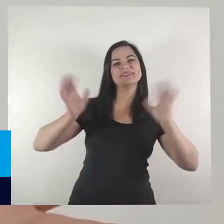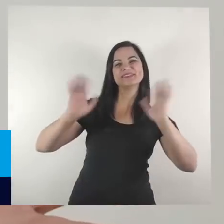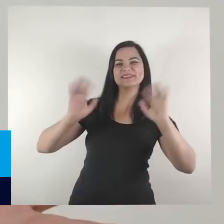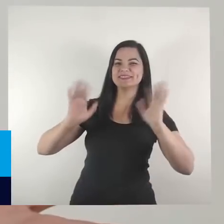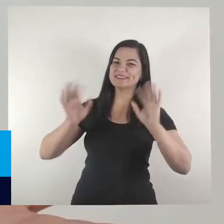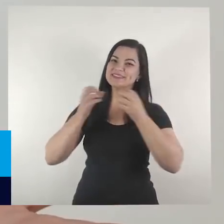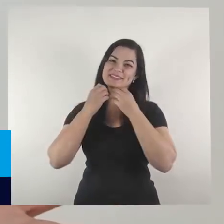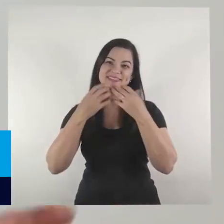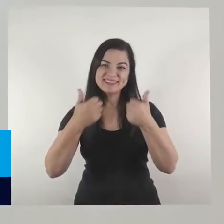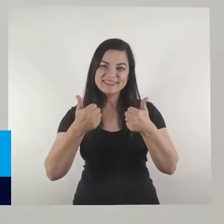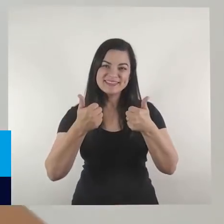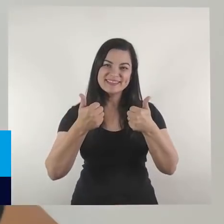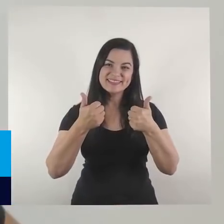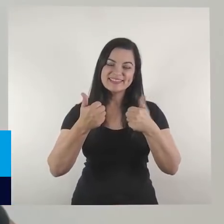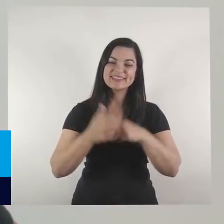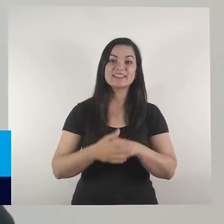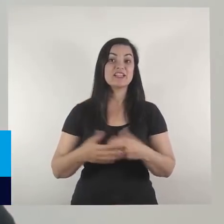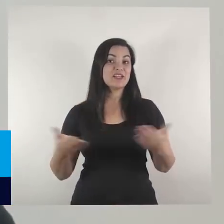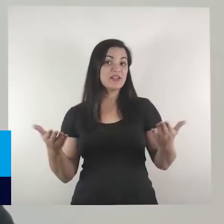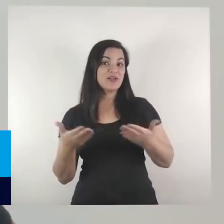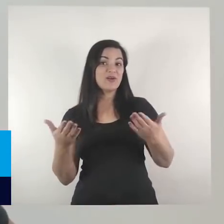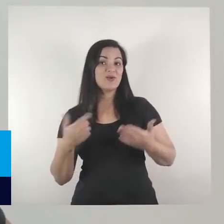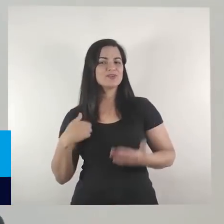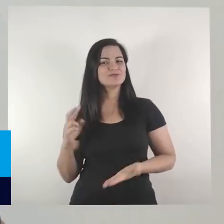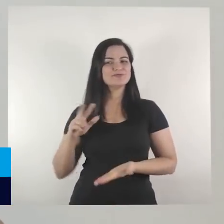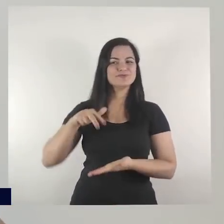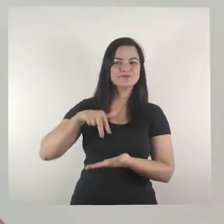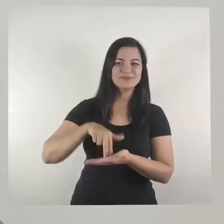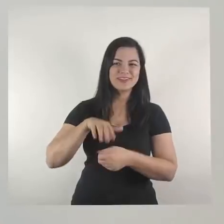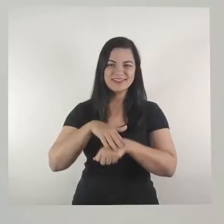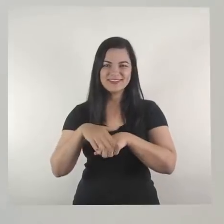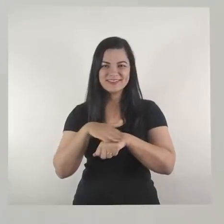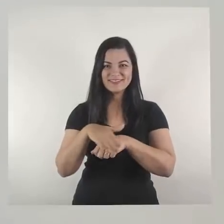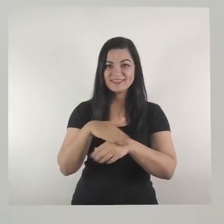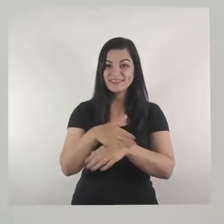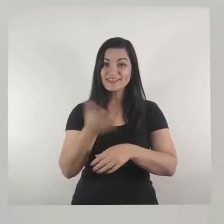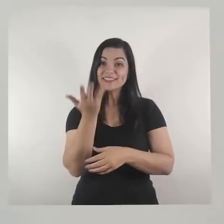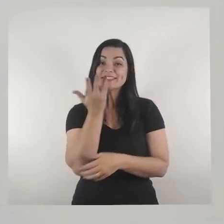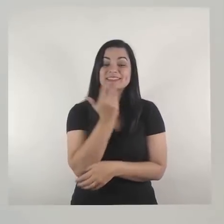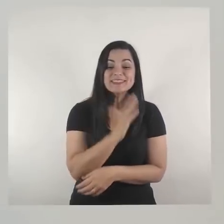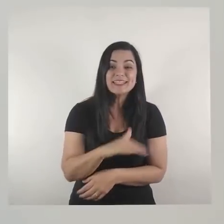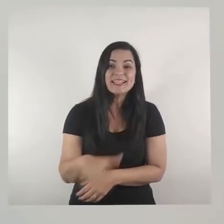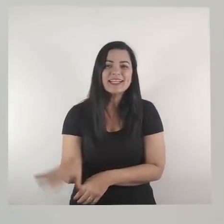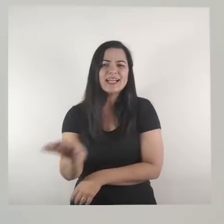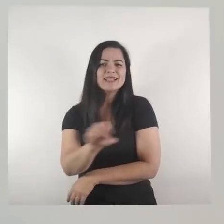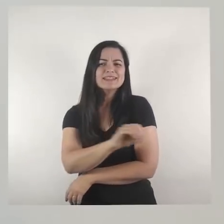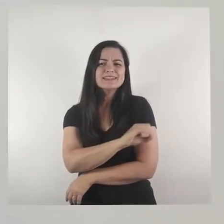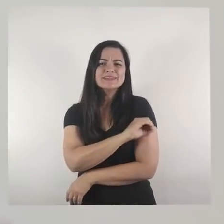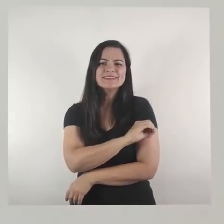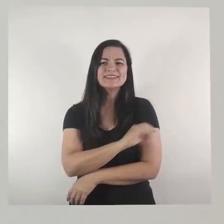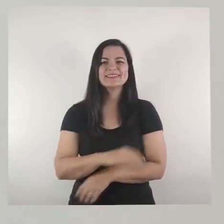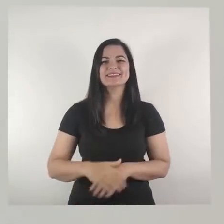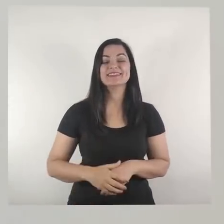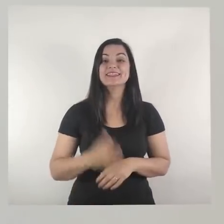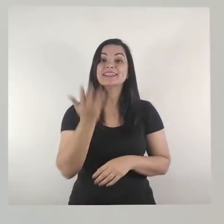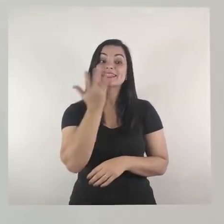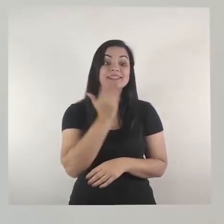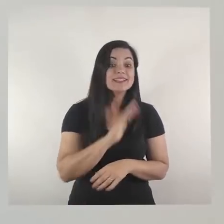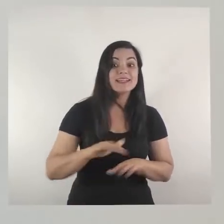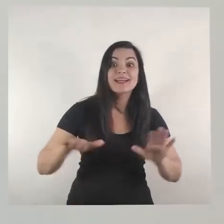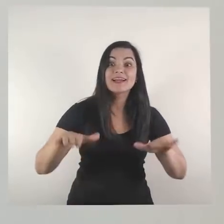Olá pessoal, tudo bem? Hoje eu passei aqui para conversar com as crianças da educação infantil.